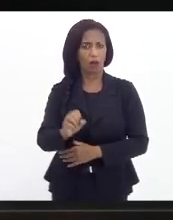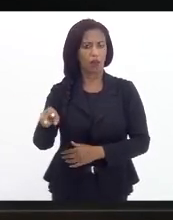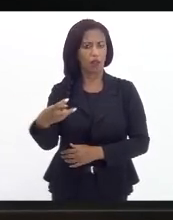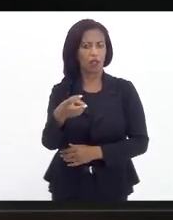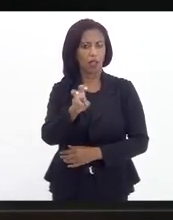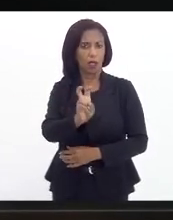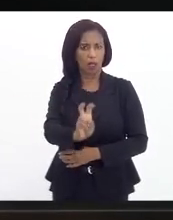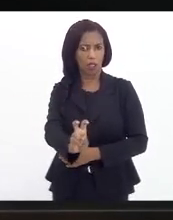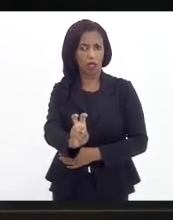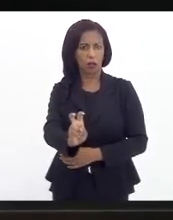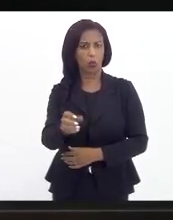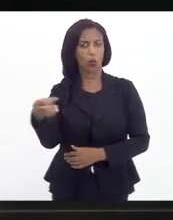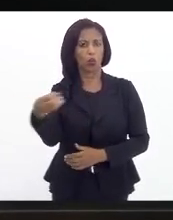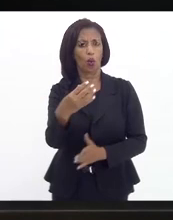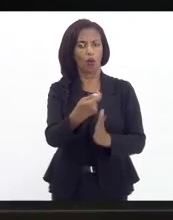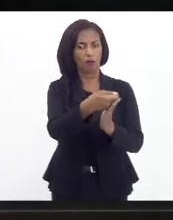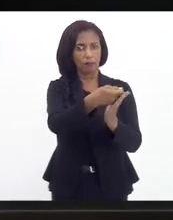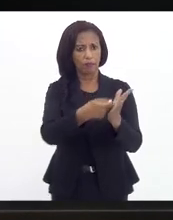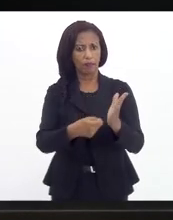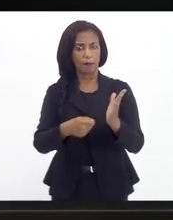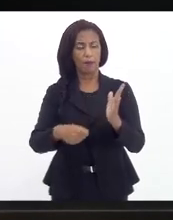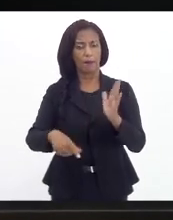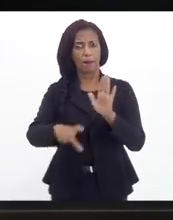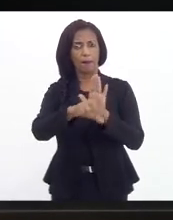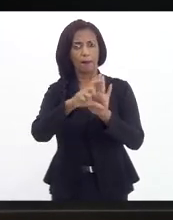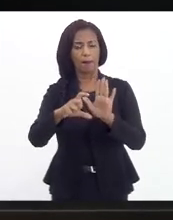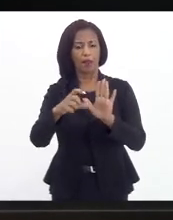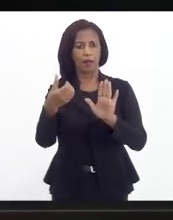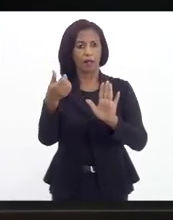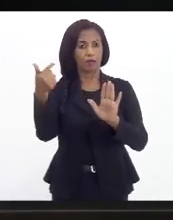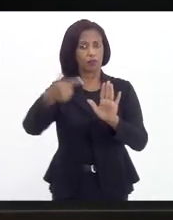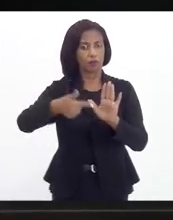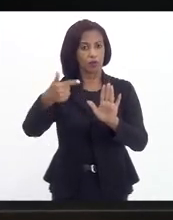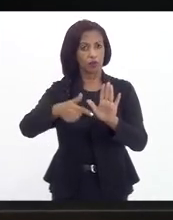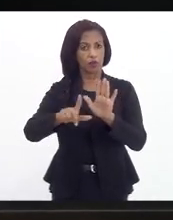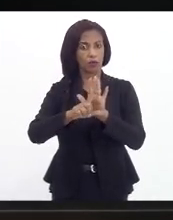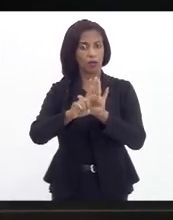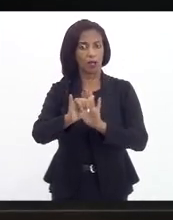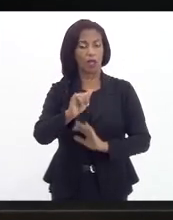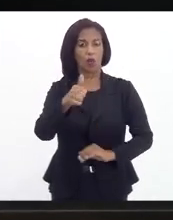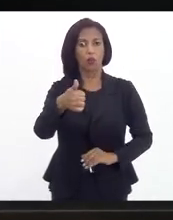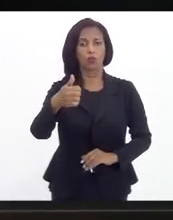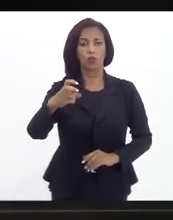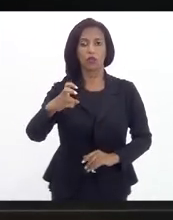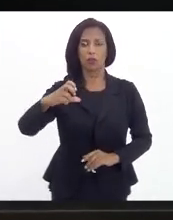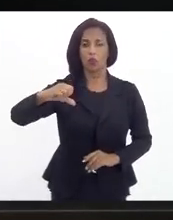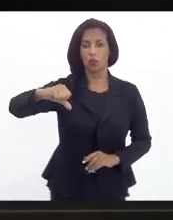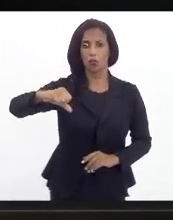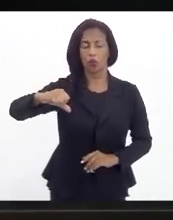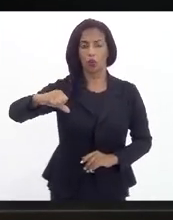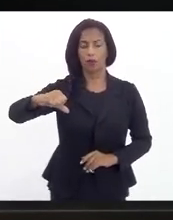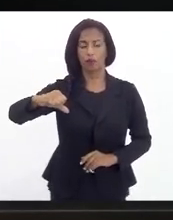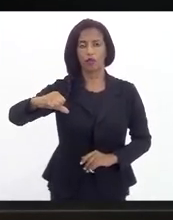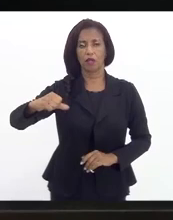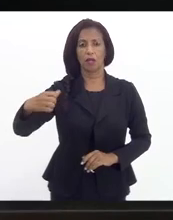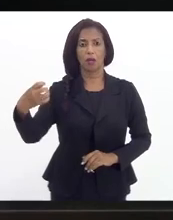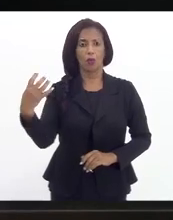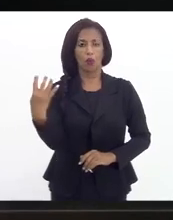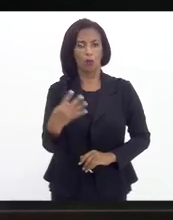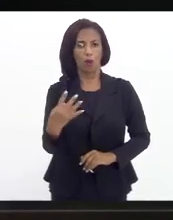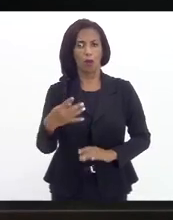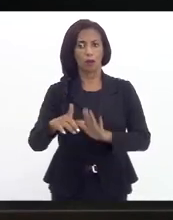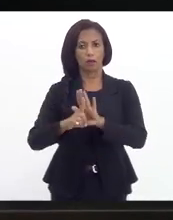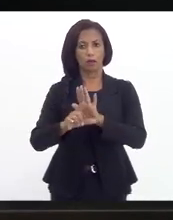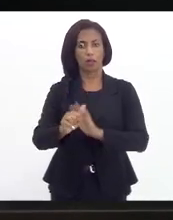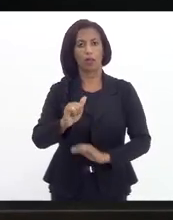Consoante a nova redação do artigo 8º, parágrafo 2º da Lei Complementar Federal 159-17, dada pelo artigo 4º da Lei Complementar